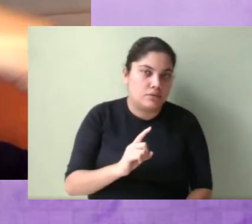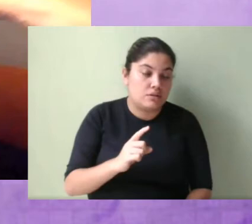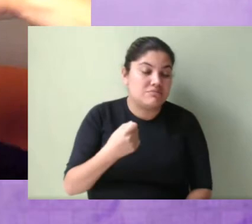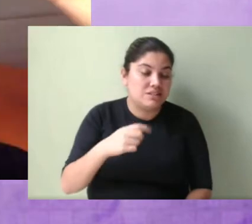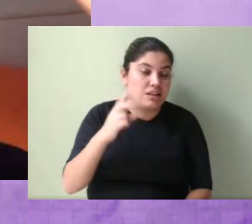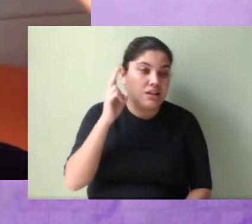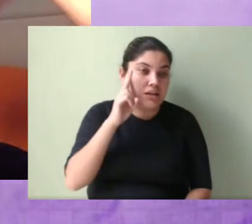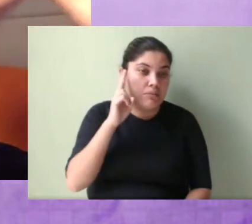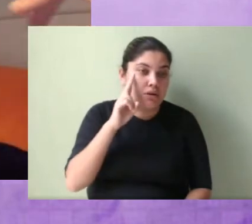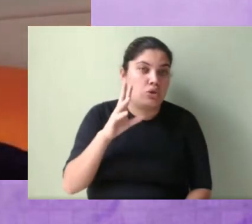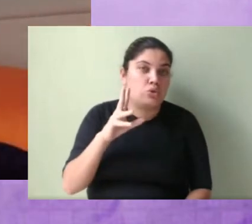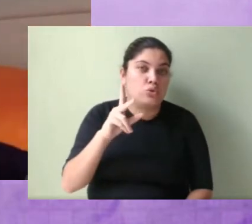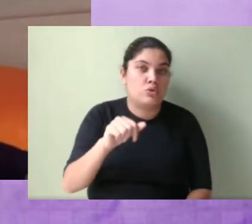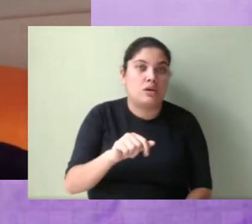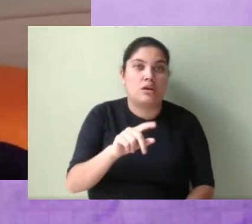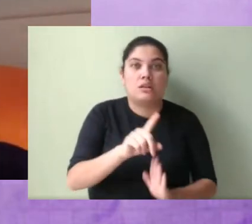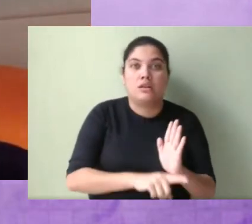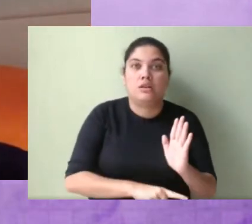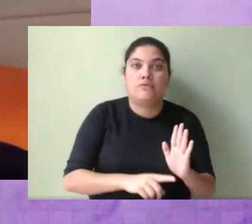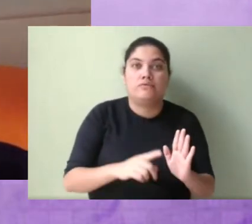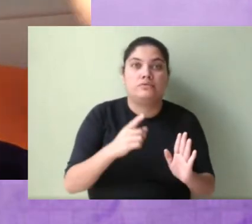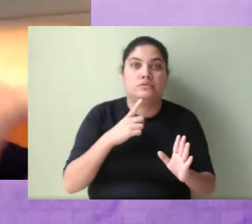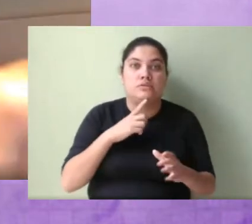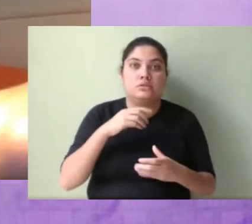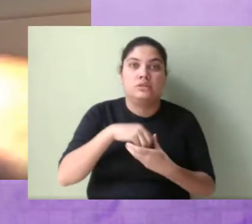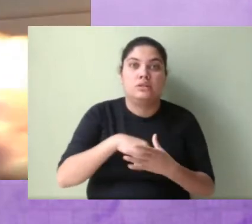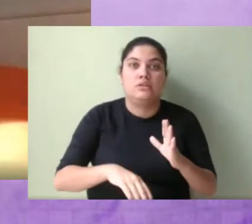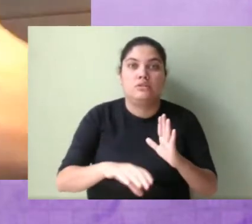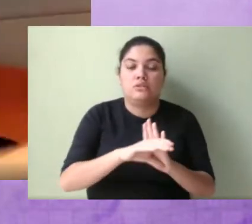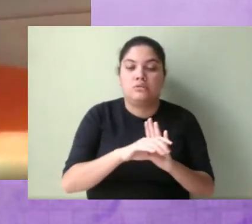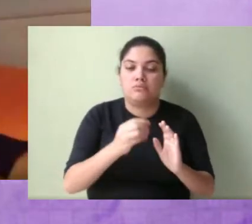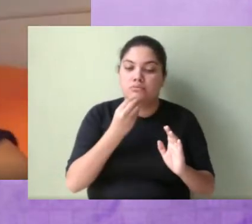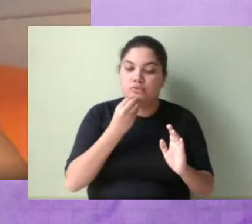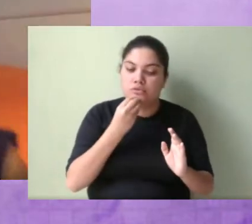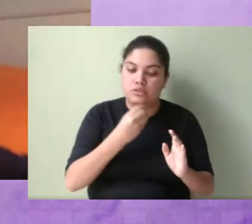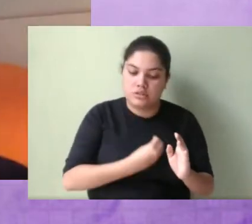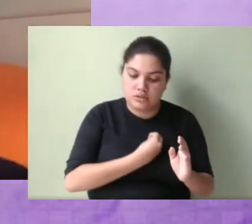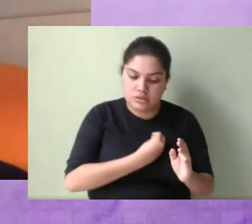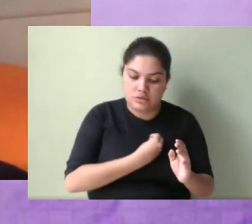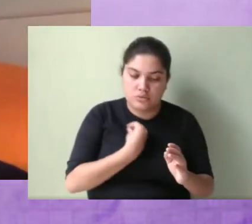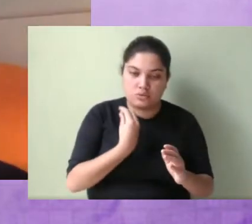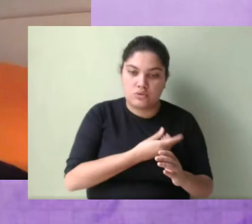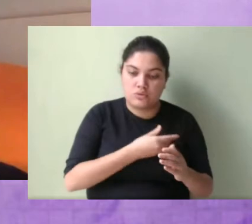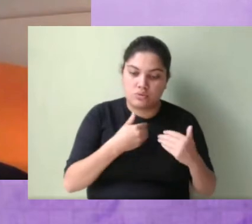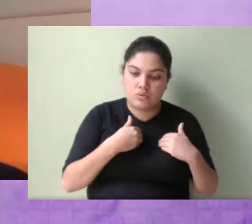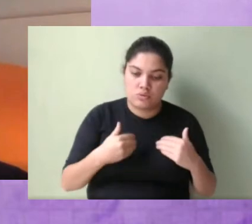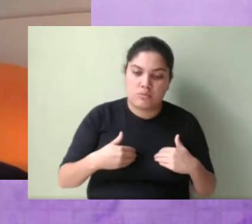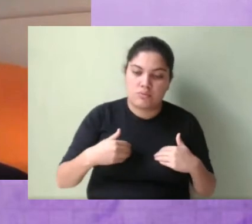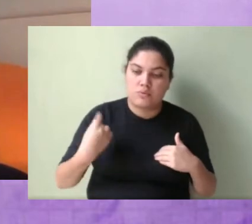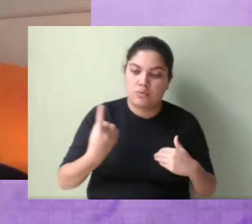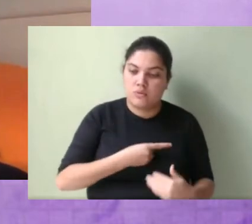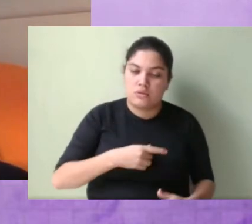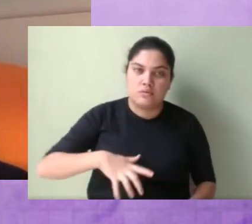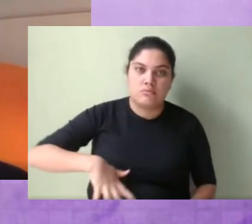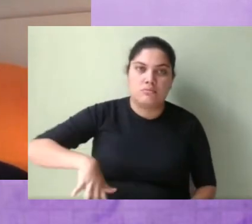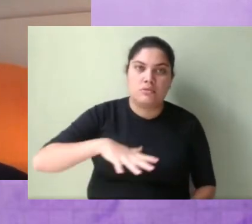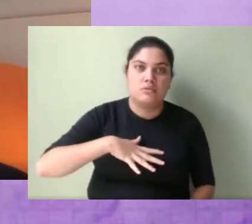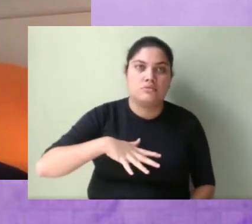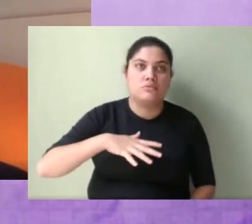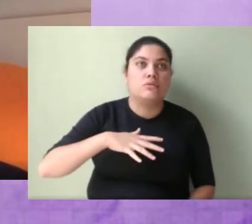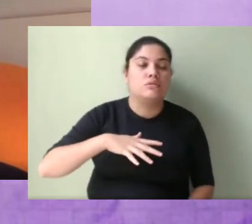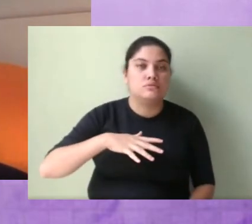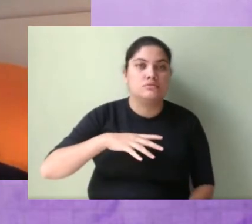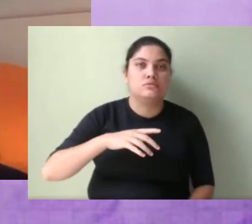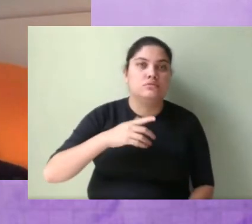de livremente passar por cima da gente. E isso é aquilo que eu falei de vocês fazerem essas rodas de falar do que é machismo, do que é